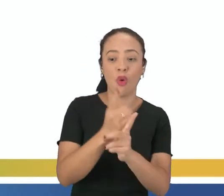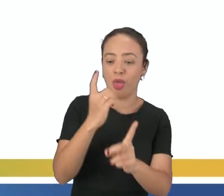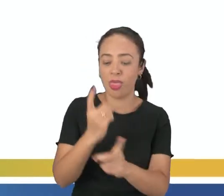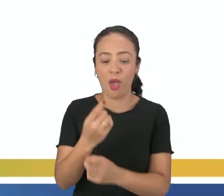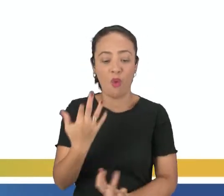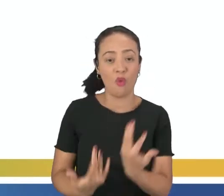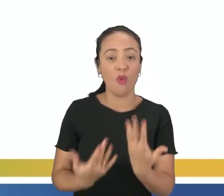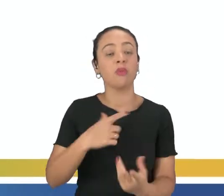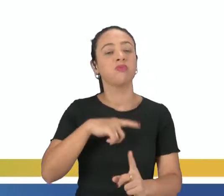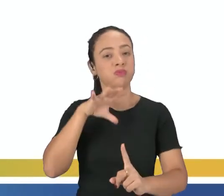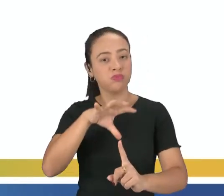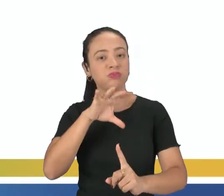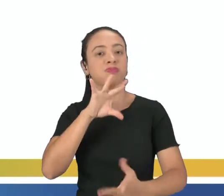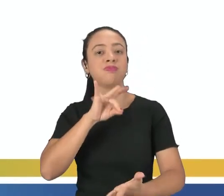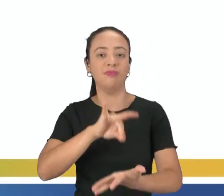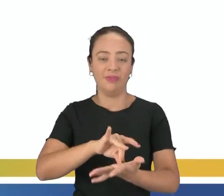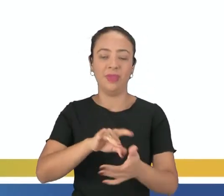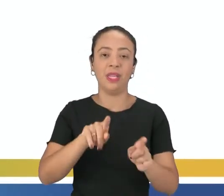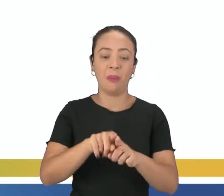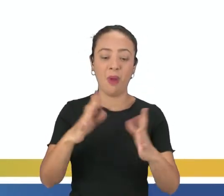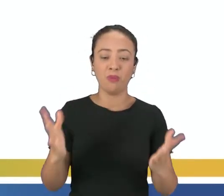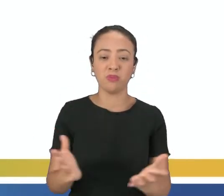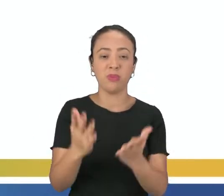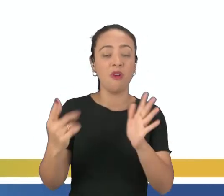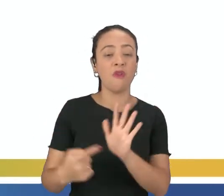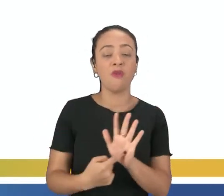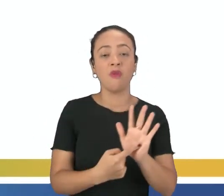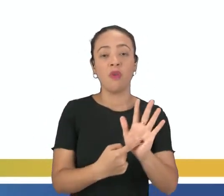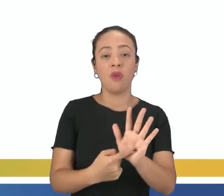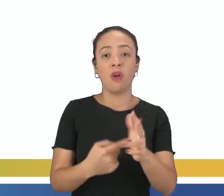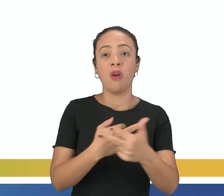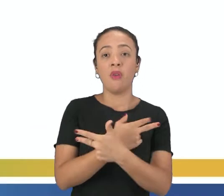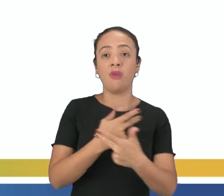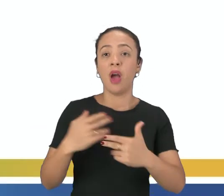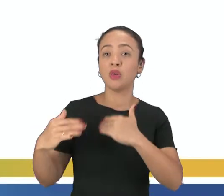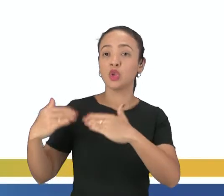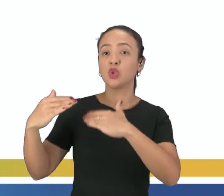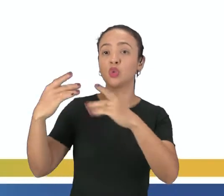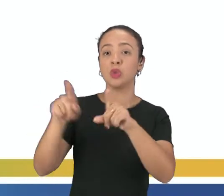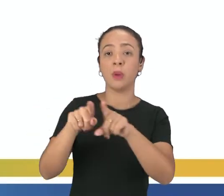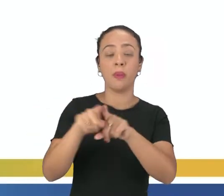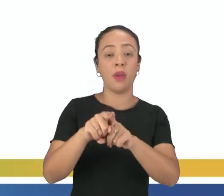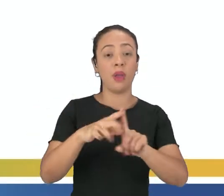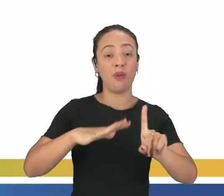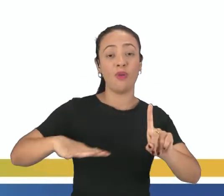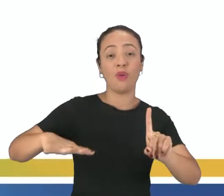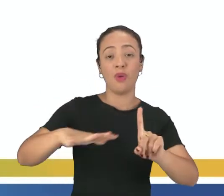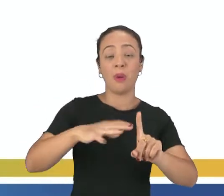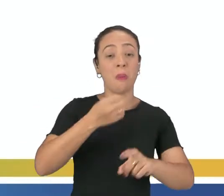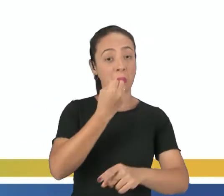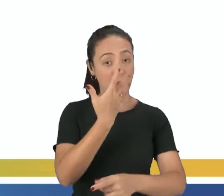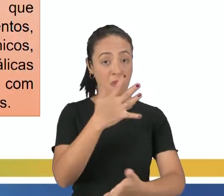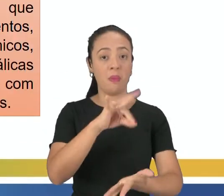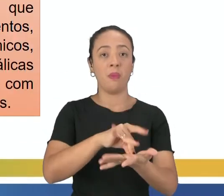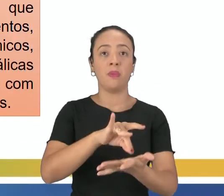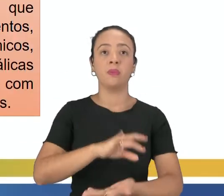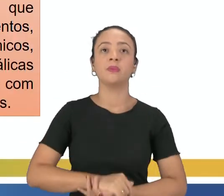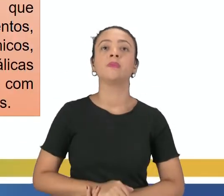fogo influenciou muito e trouxe muitas contribuições no desenvolvimento da nossa sociedade,